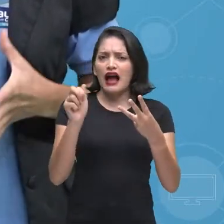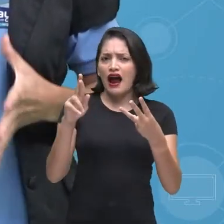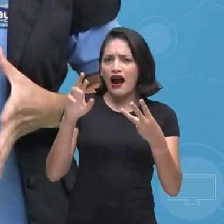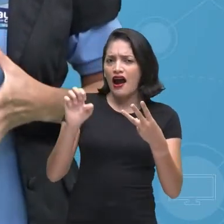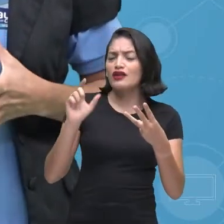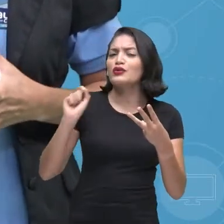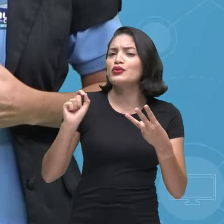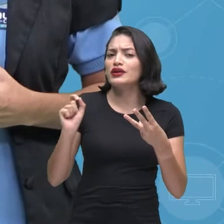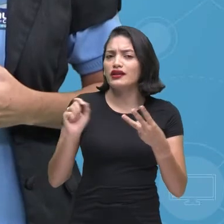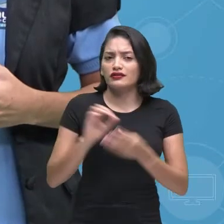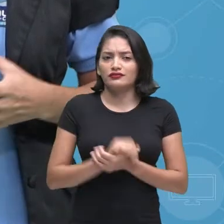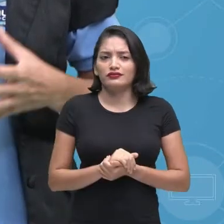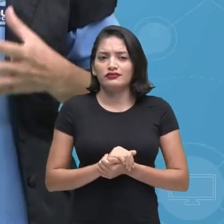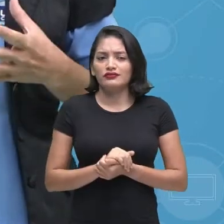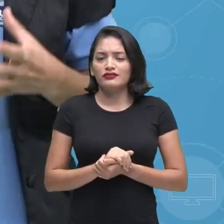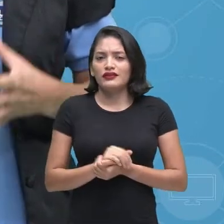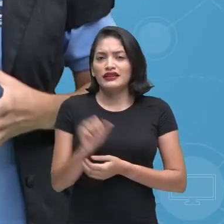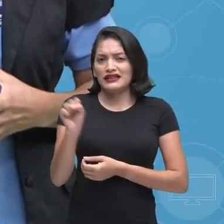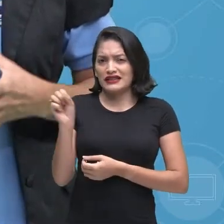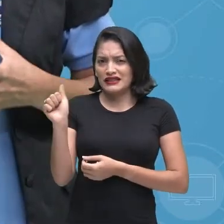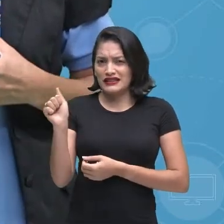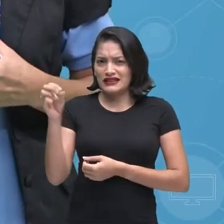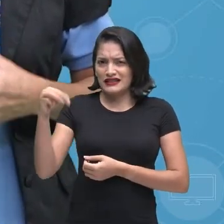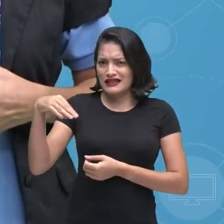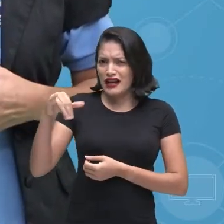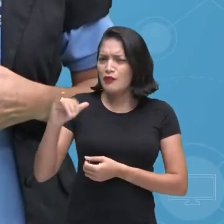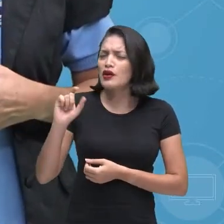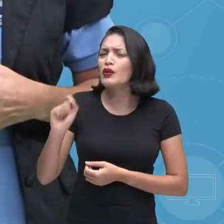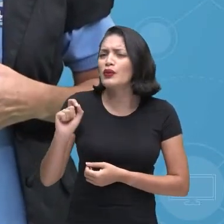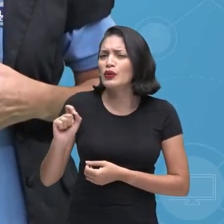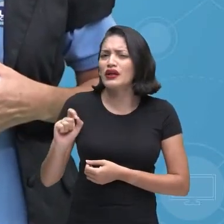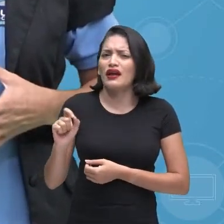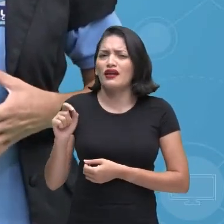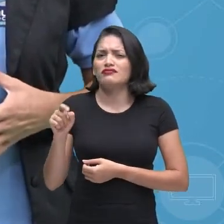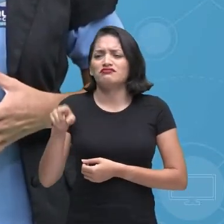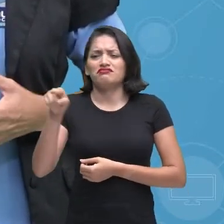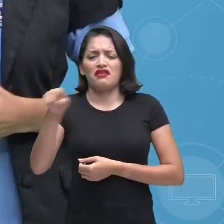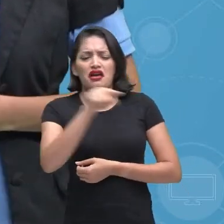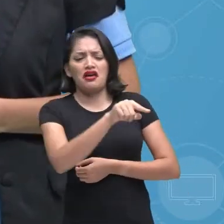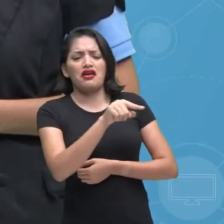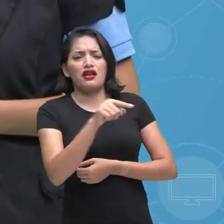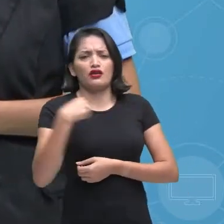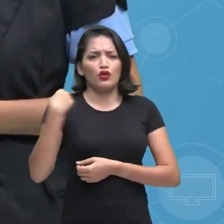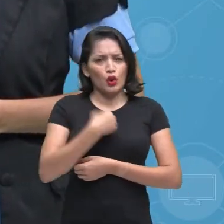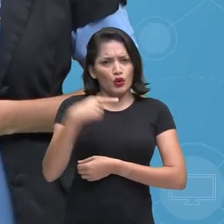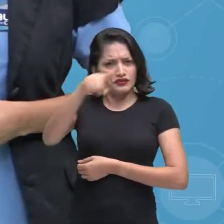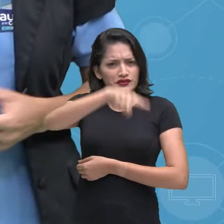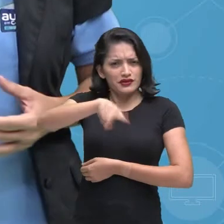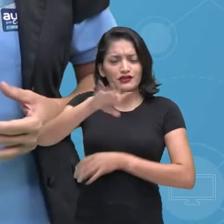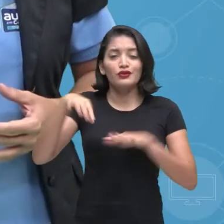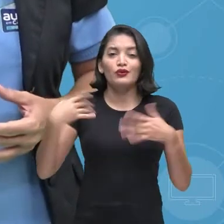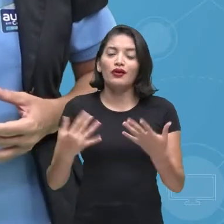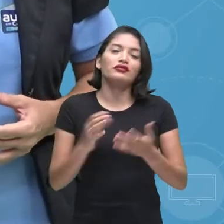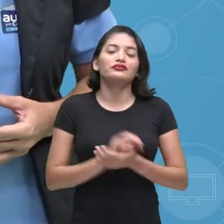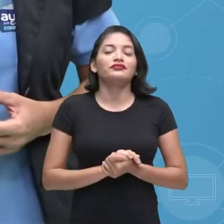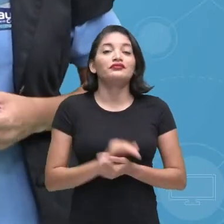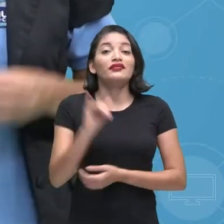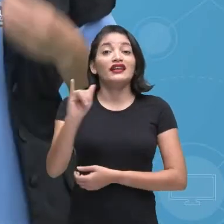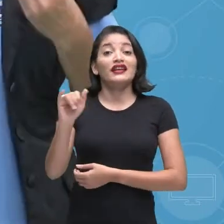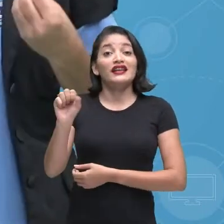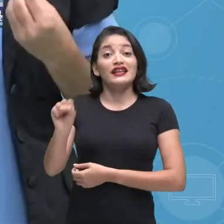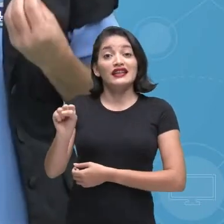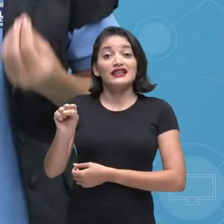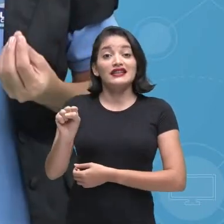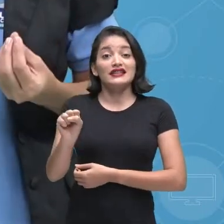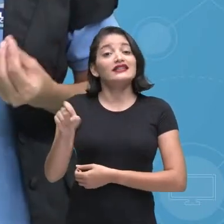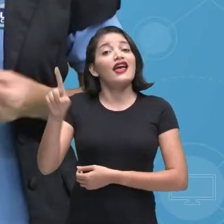sob seria com a palavra ele ela nós vocês você vai acompanhar some is